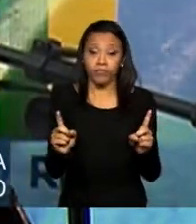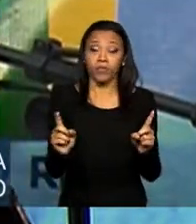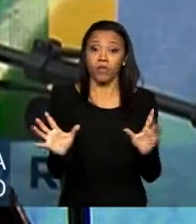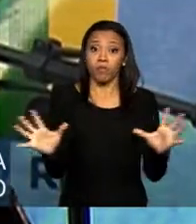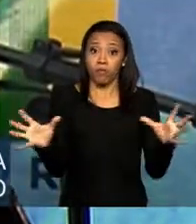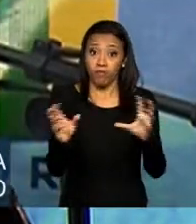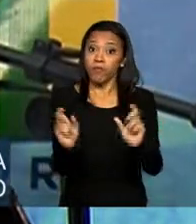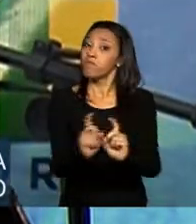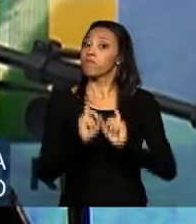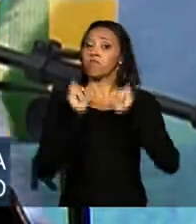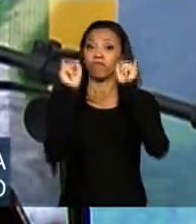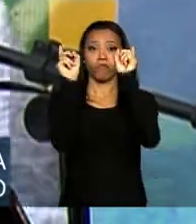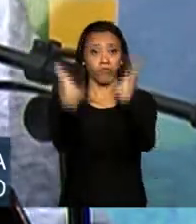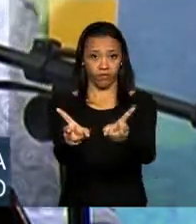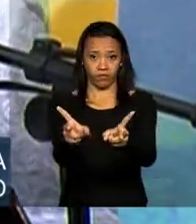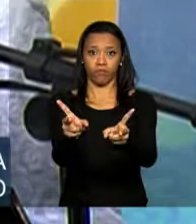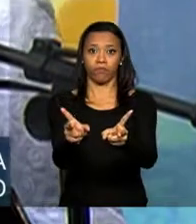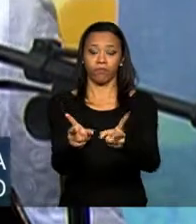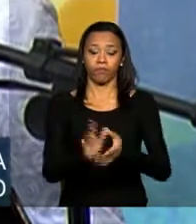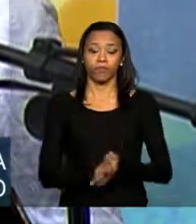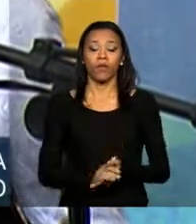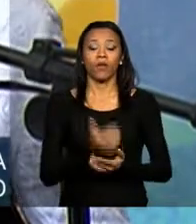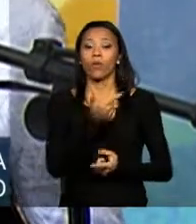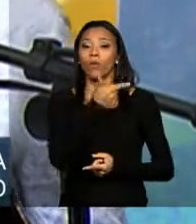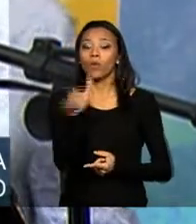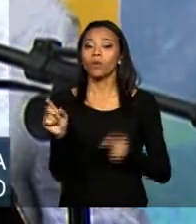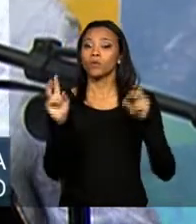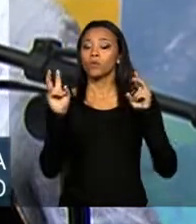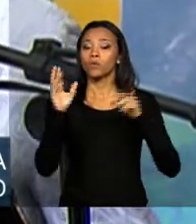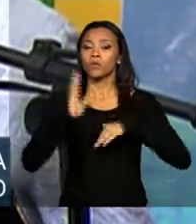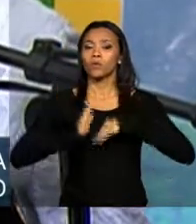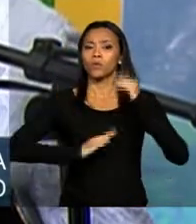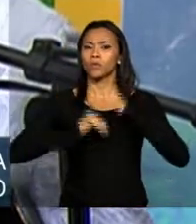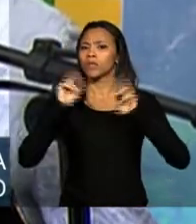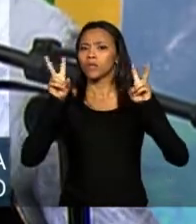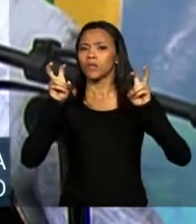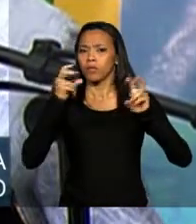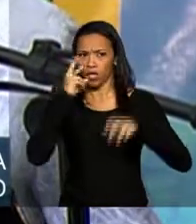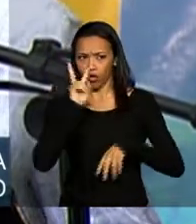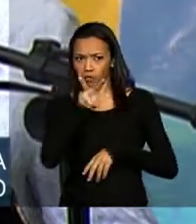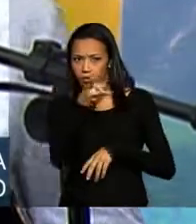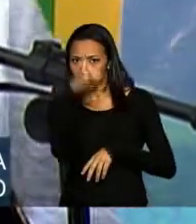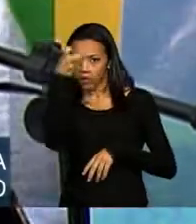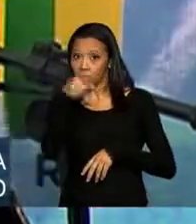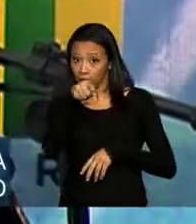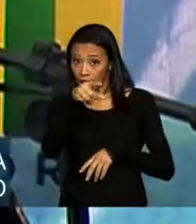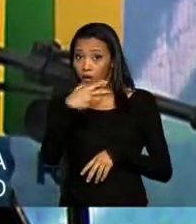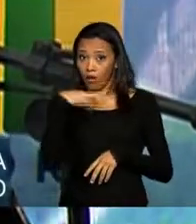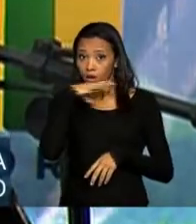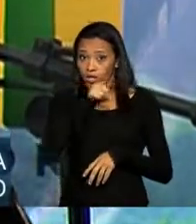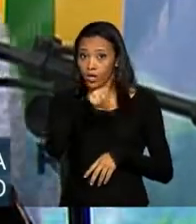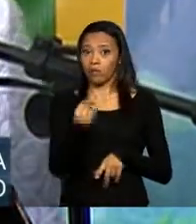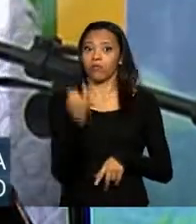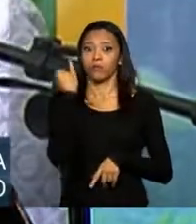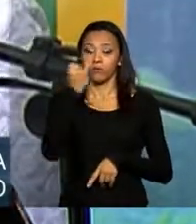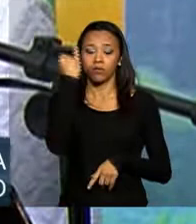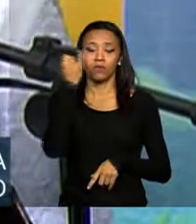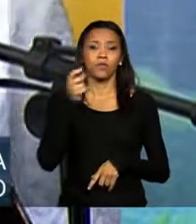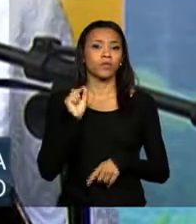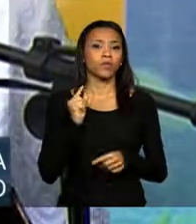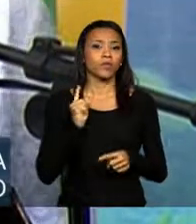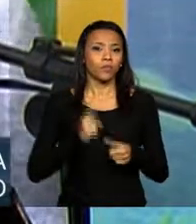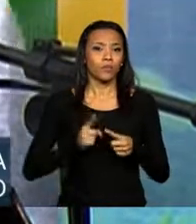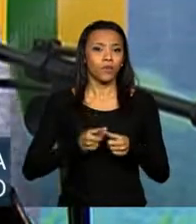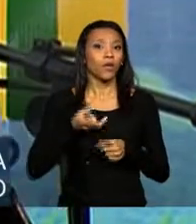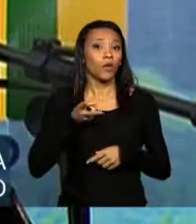produtos daí derivados outra questão que eu vi aqui que achei também extremamente importante porque dá continuidade